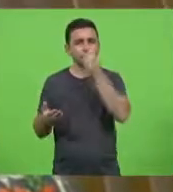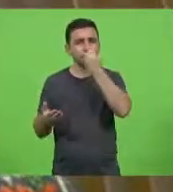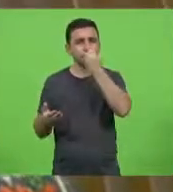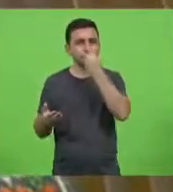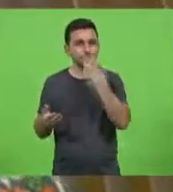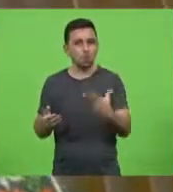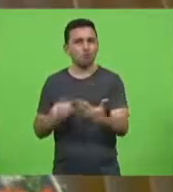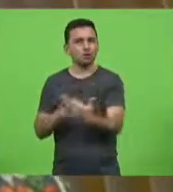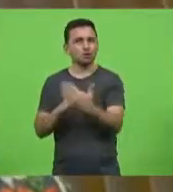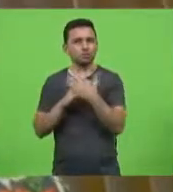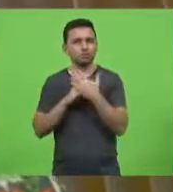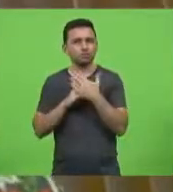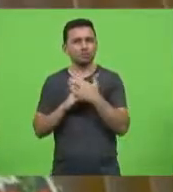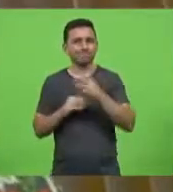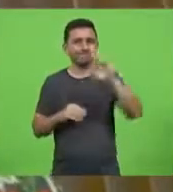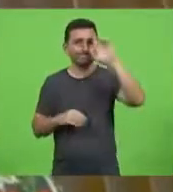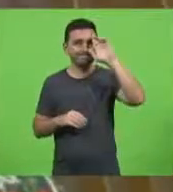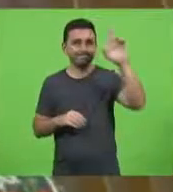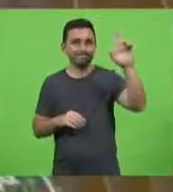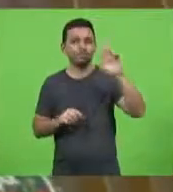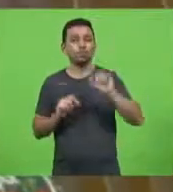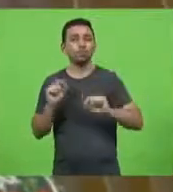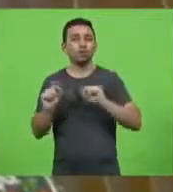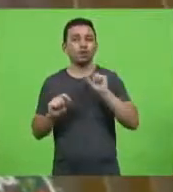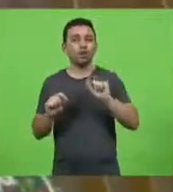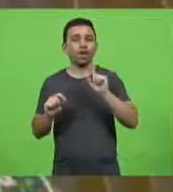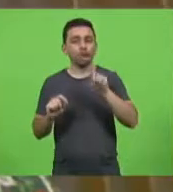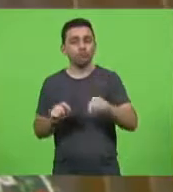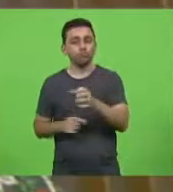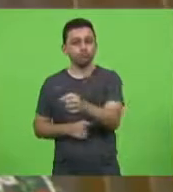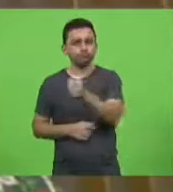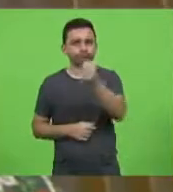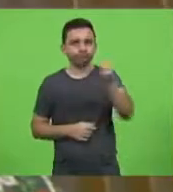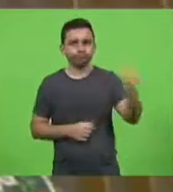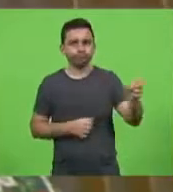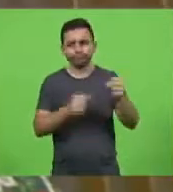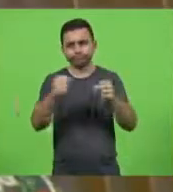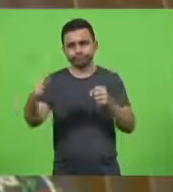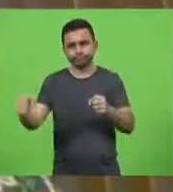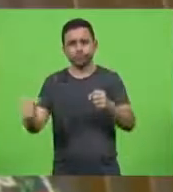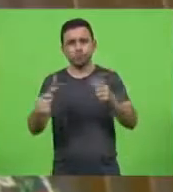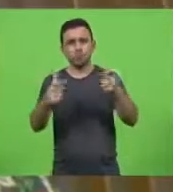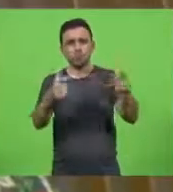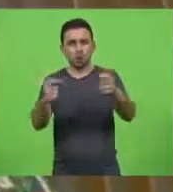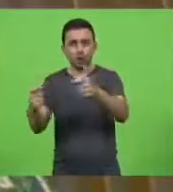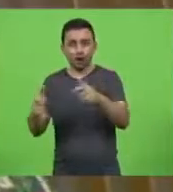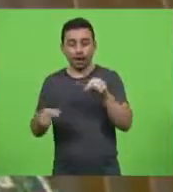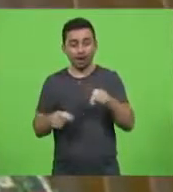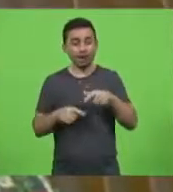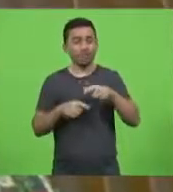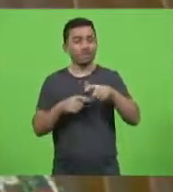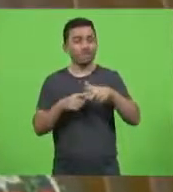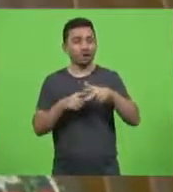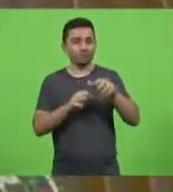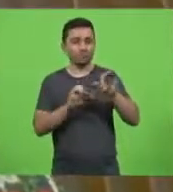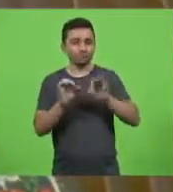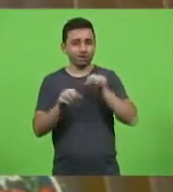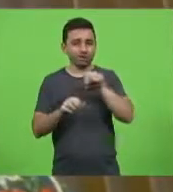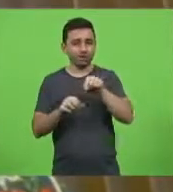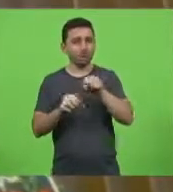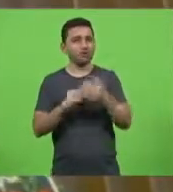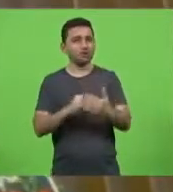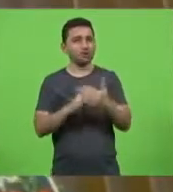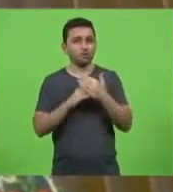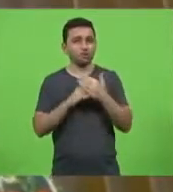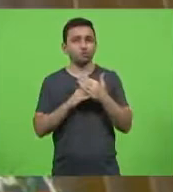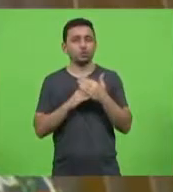que é responsável por fazer, né, as transferências no Estado. É claro que essa ferramenta, ela, deputado, ela possibilita sempre, né, que